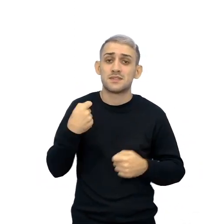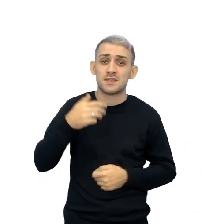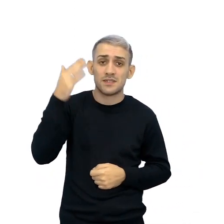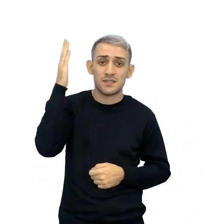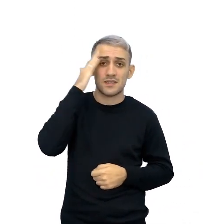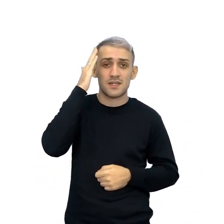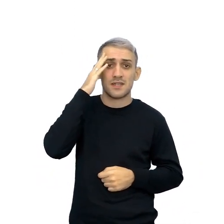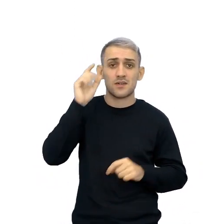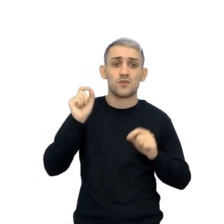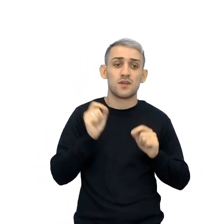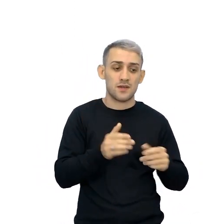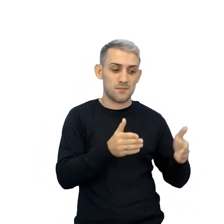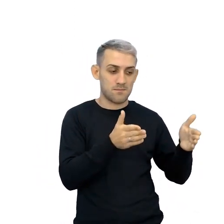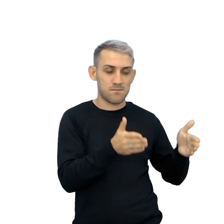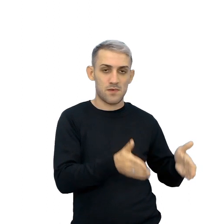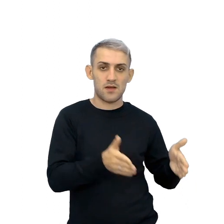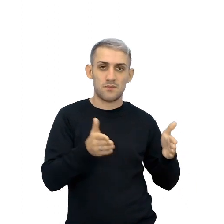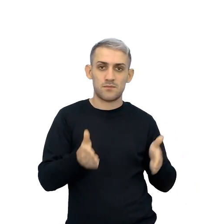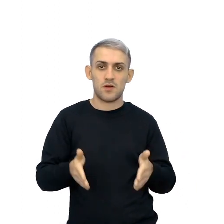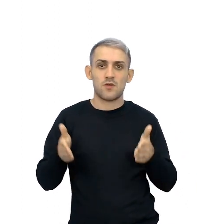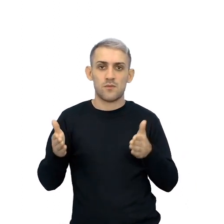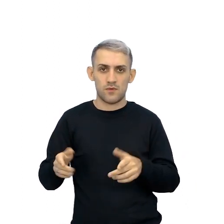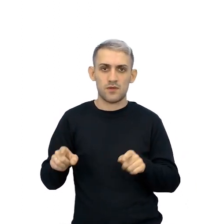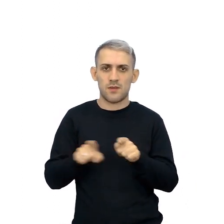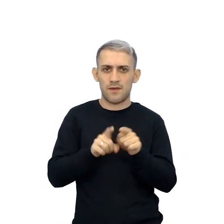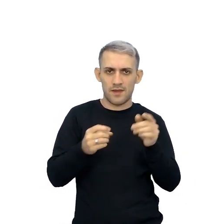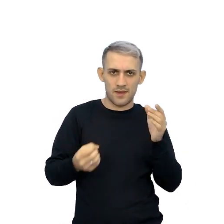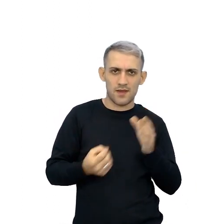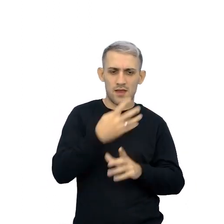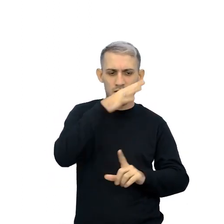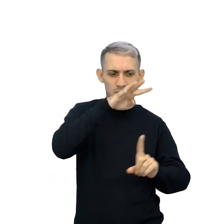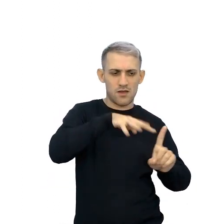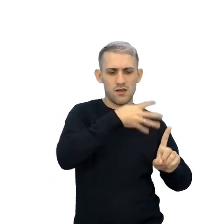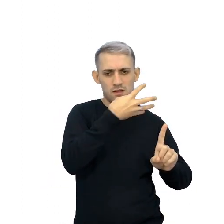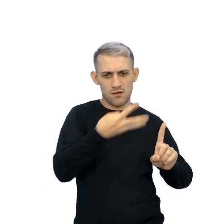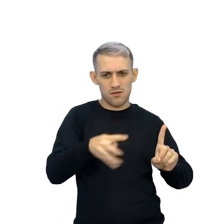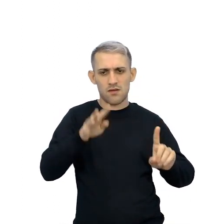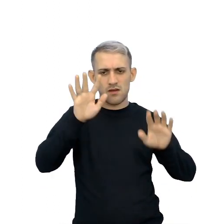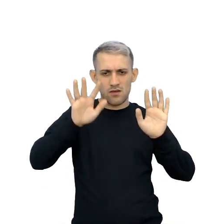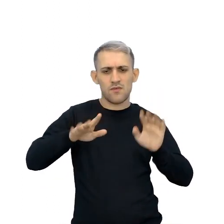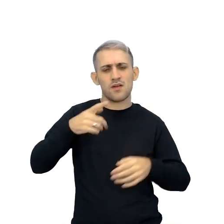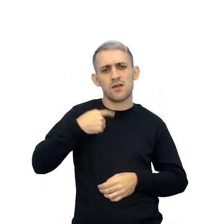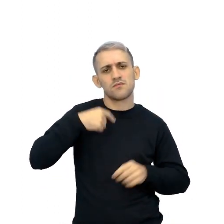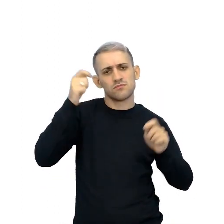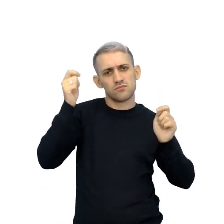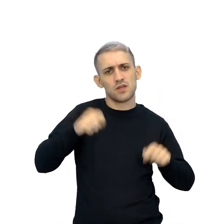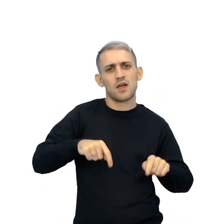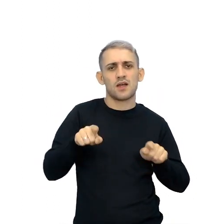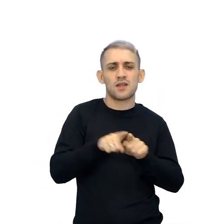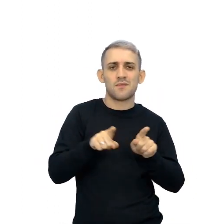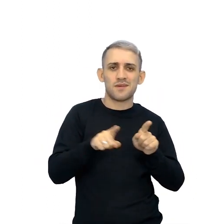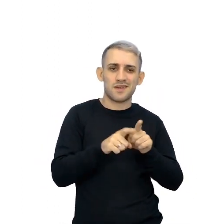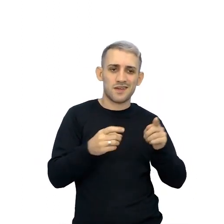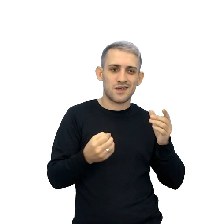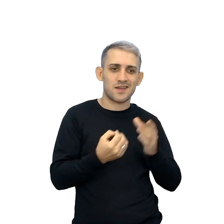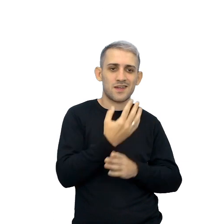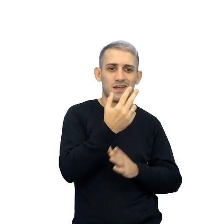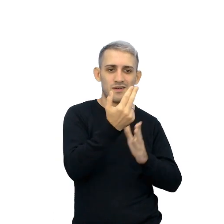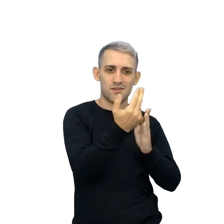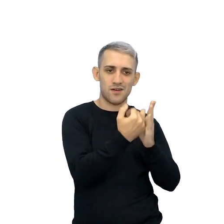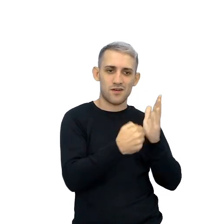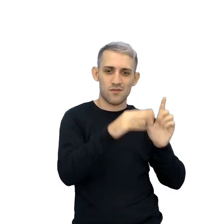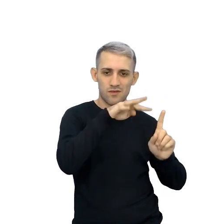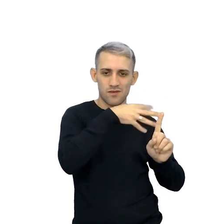entender o processo, né? Montar o gráfico, muitas vezes até eu posso ali montar sem nenhum